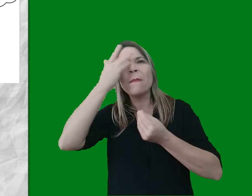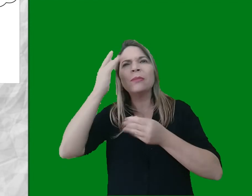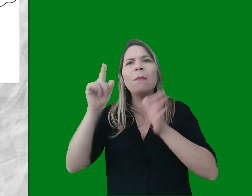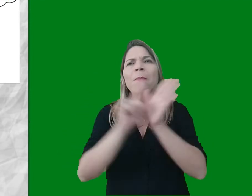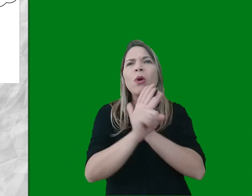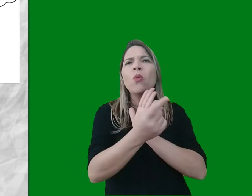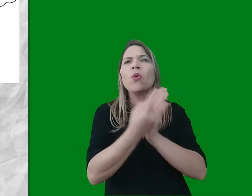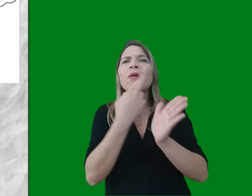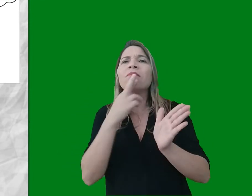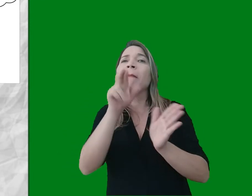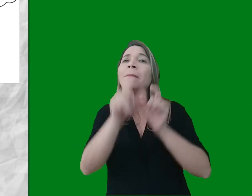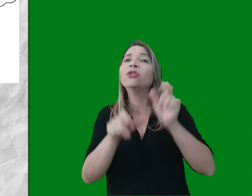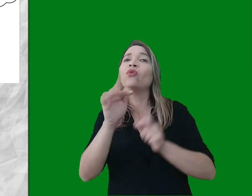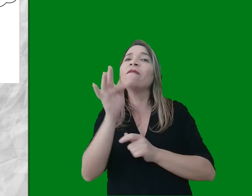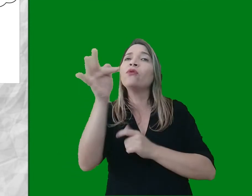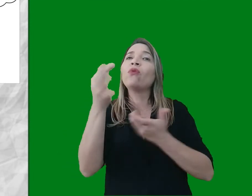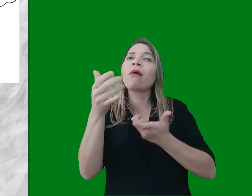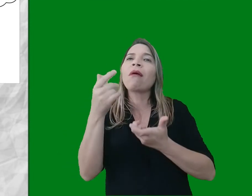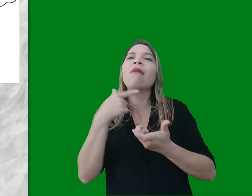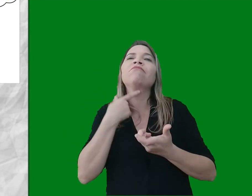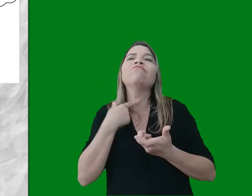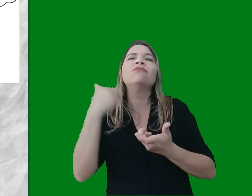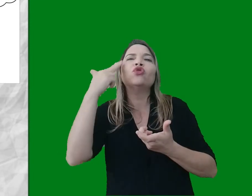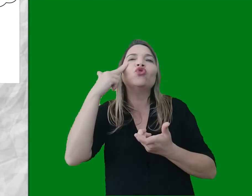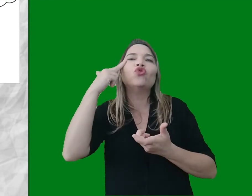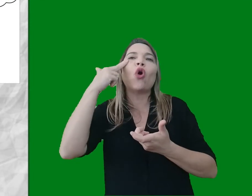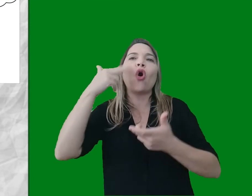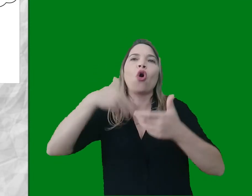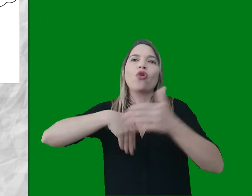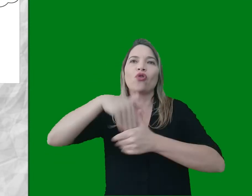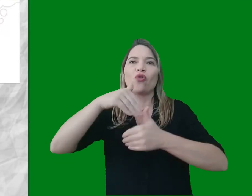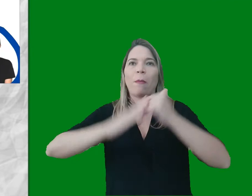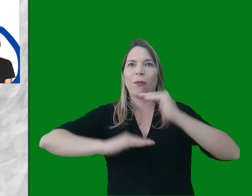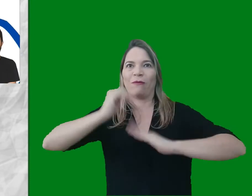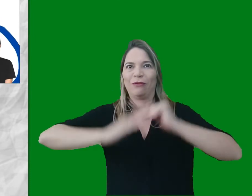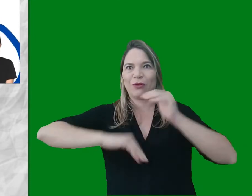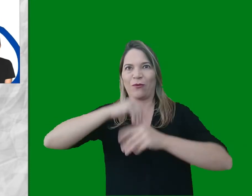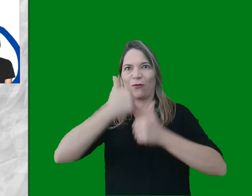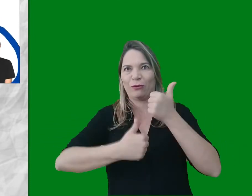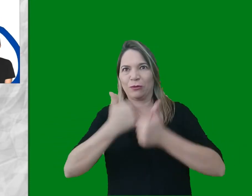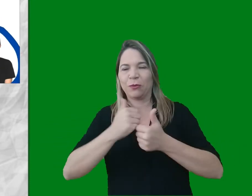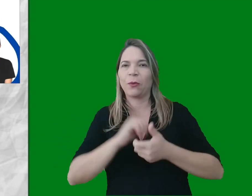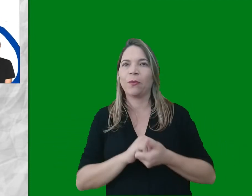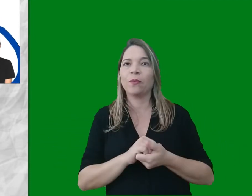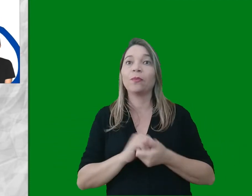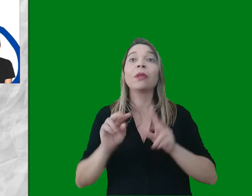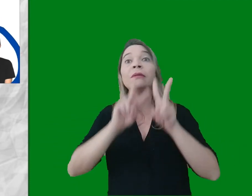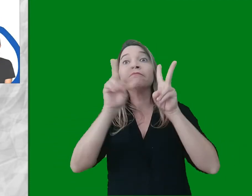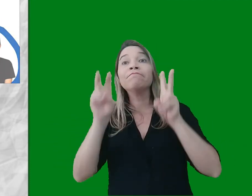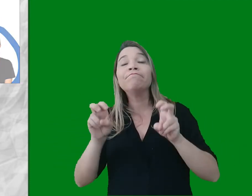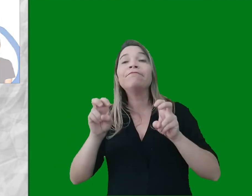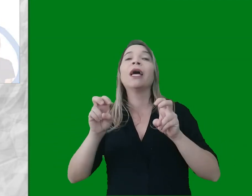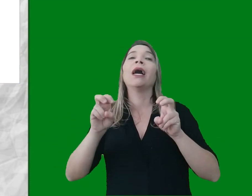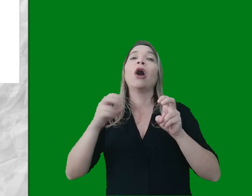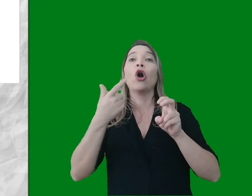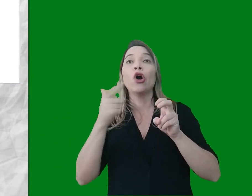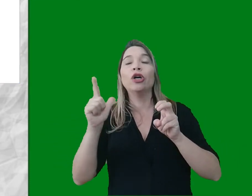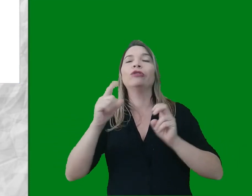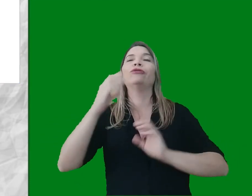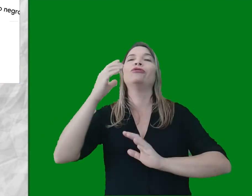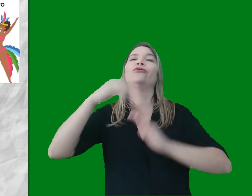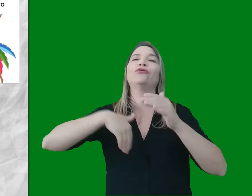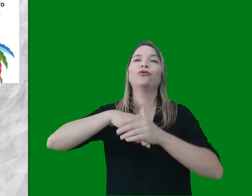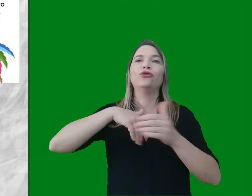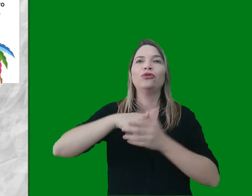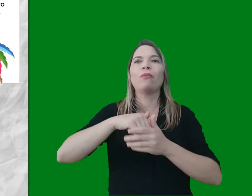possível carreira de jogador profissional, seguida por debates sobre suas idealizações. No capítulo Futebol e Racismo no Brasil, os autores abordam